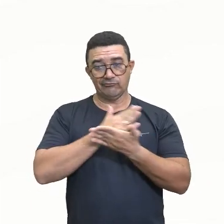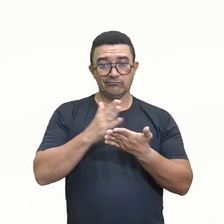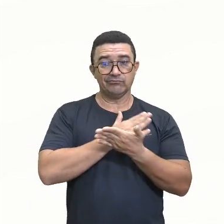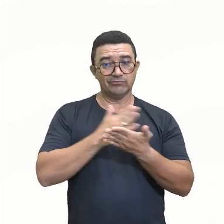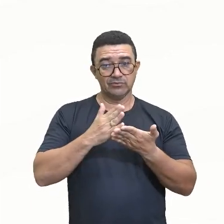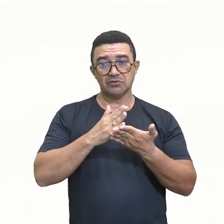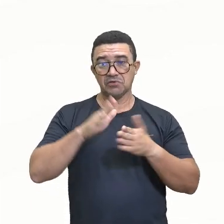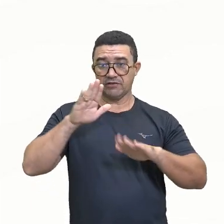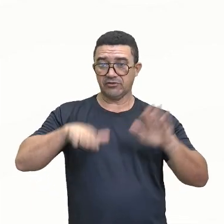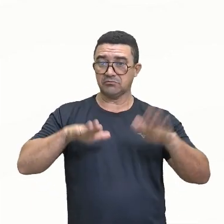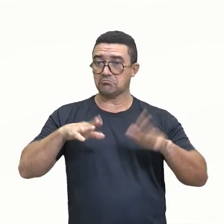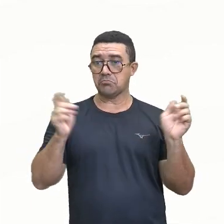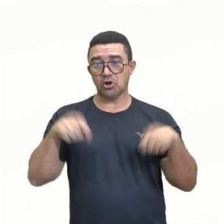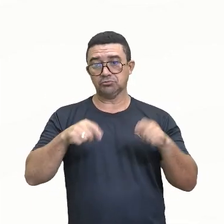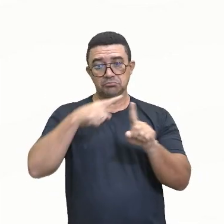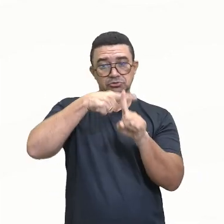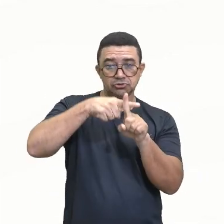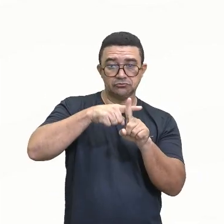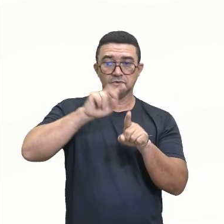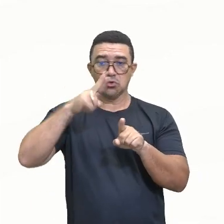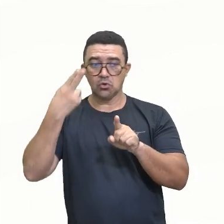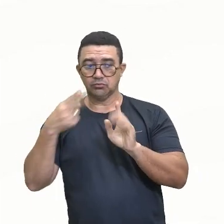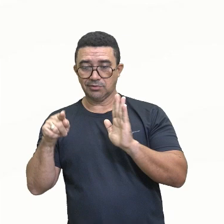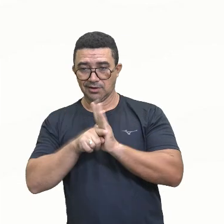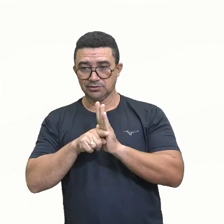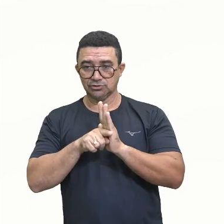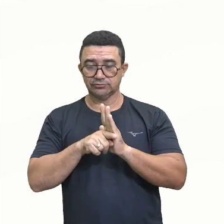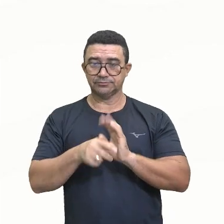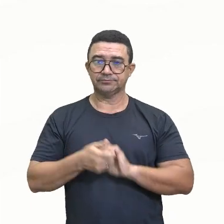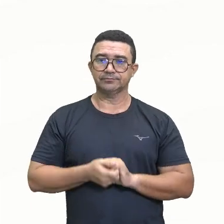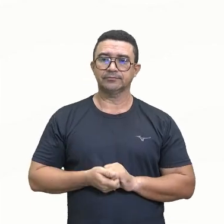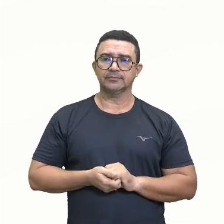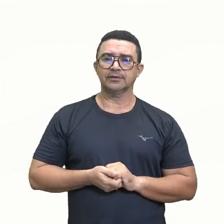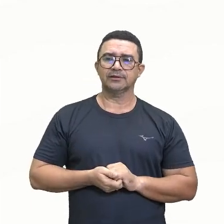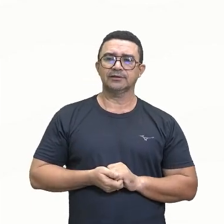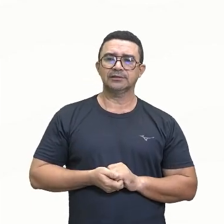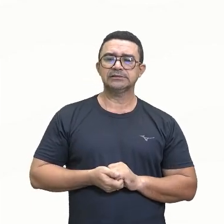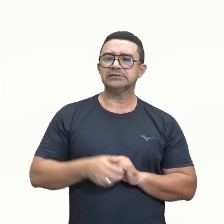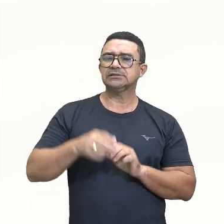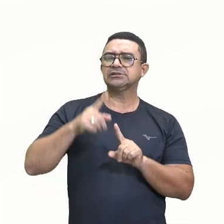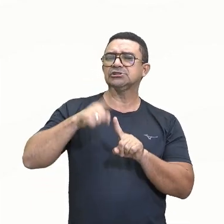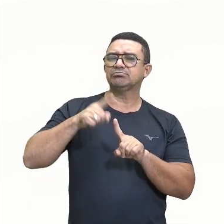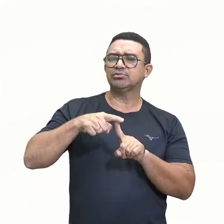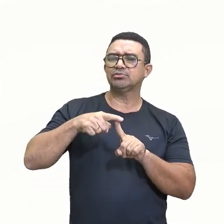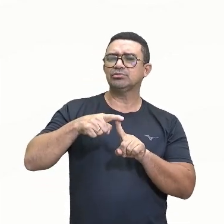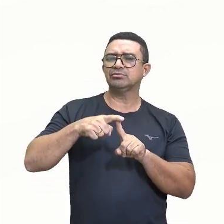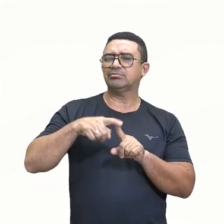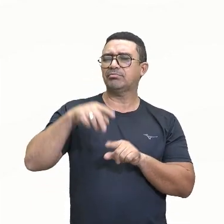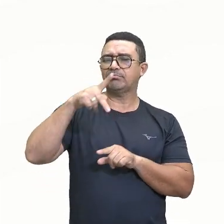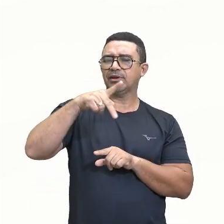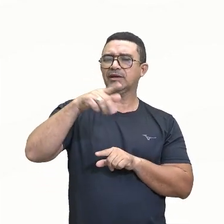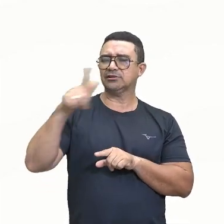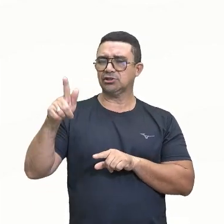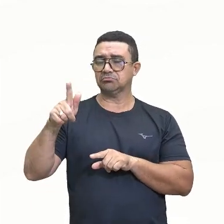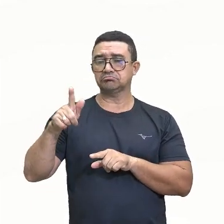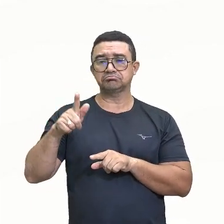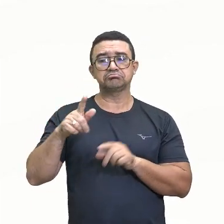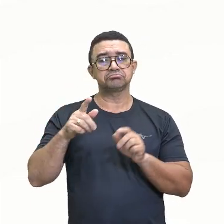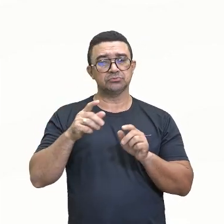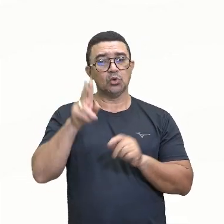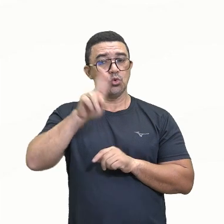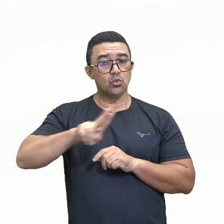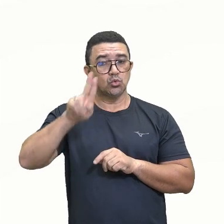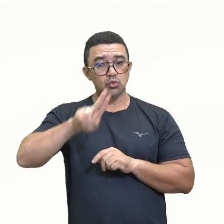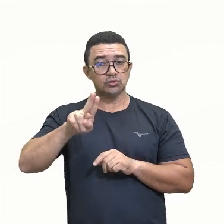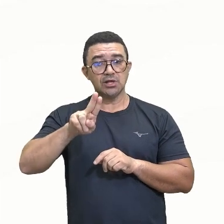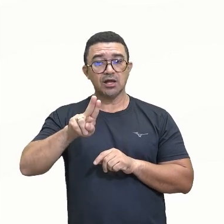outros positivo. Então, nesse tipo de PG, nós vamos usar uma expressão.